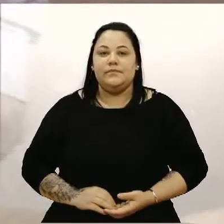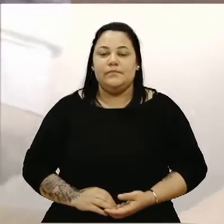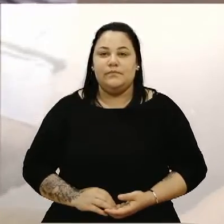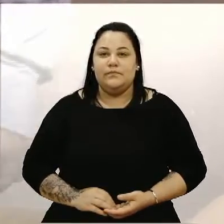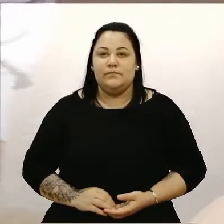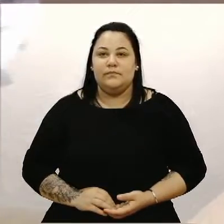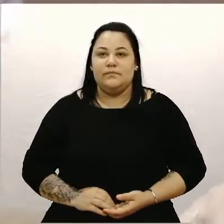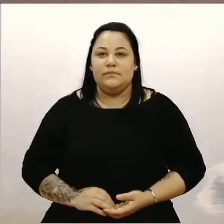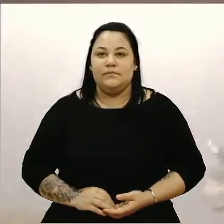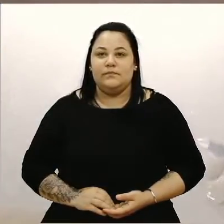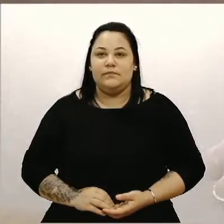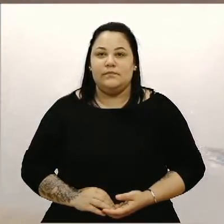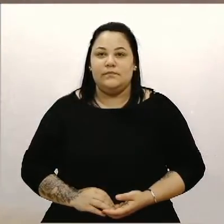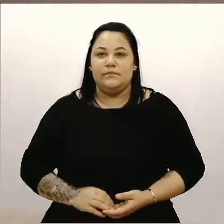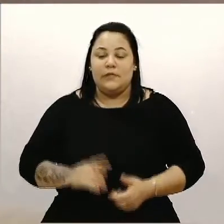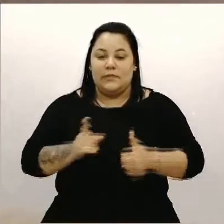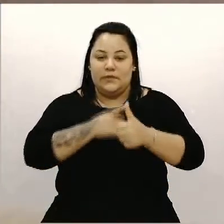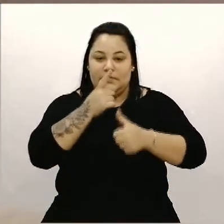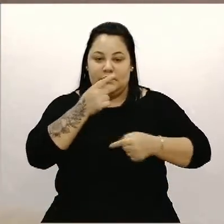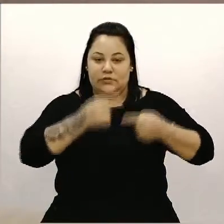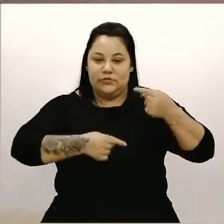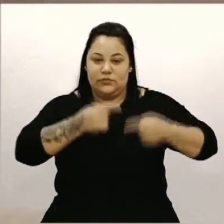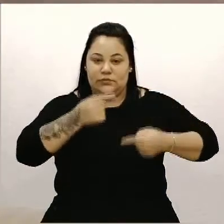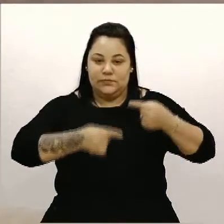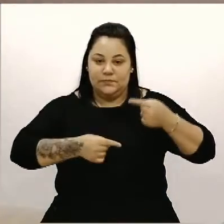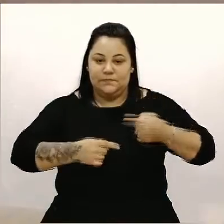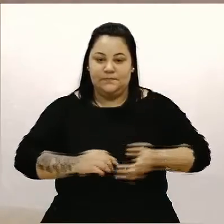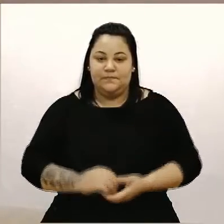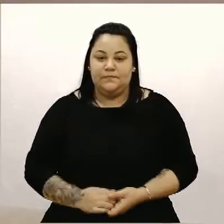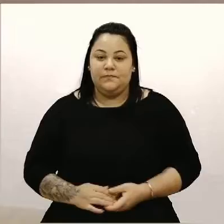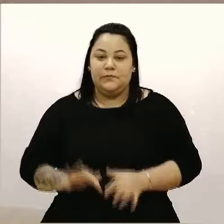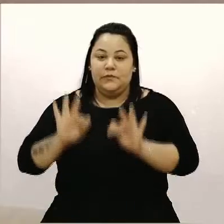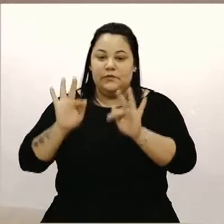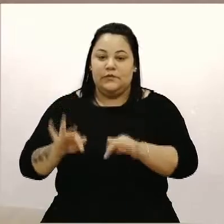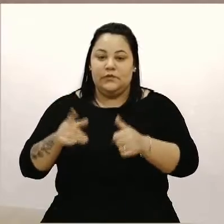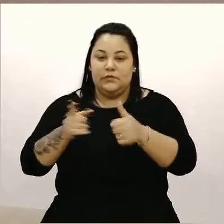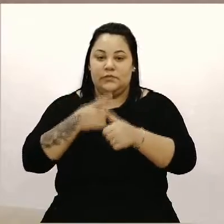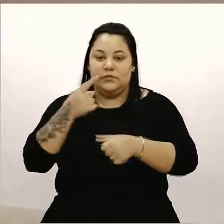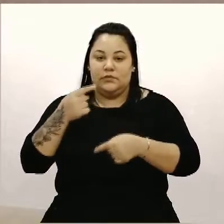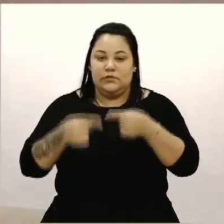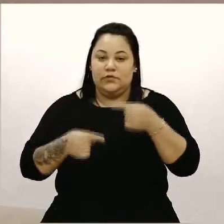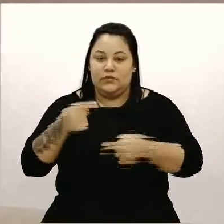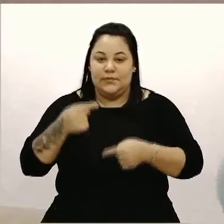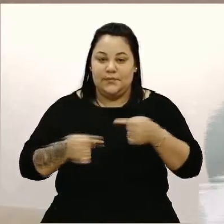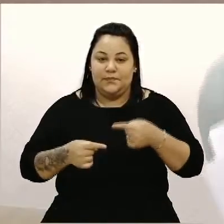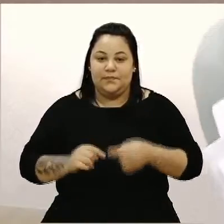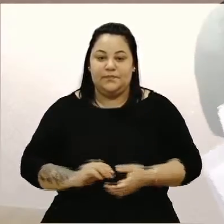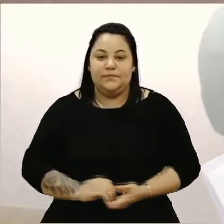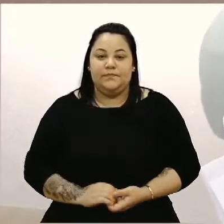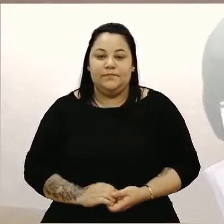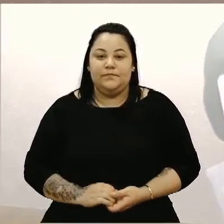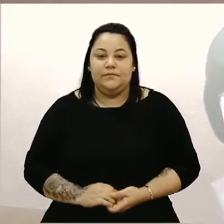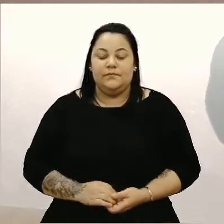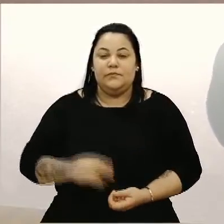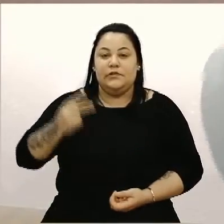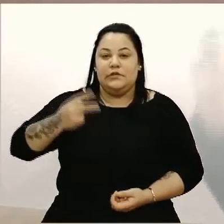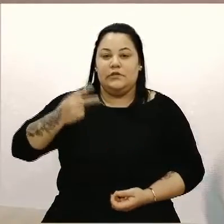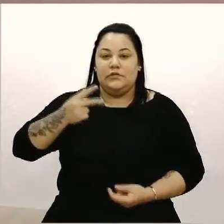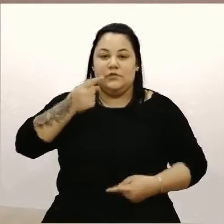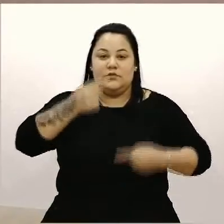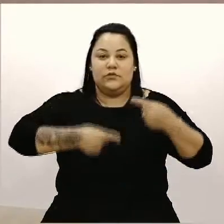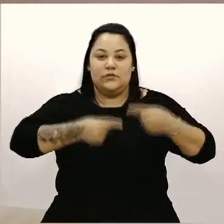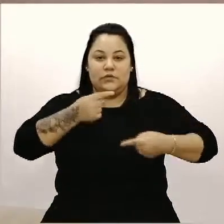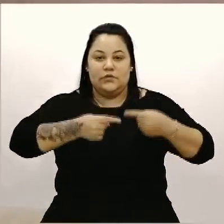Obrigada, vereador. Em primeira discussão. Encerrada a primeira discussão. Em segunda discussão e